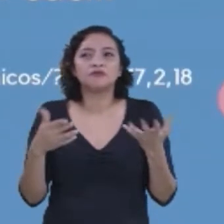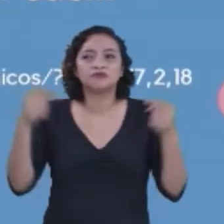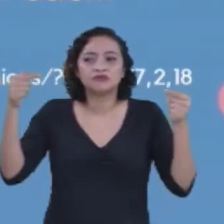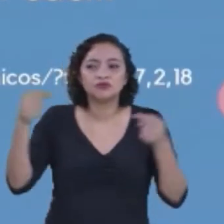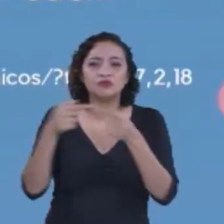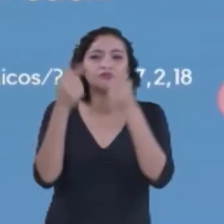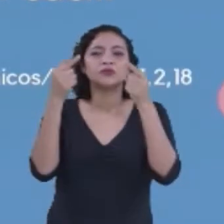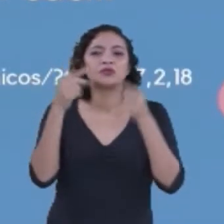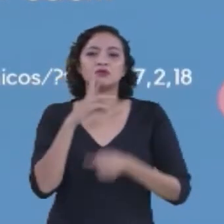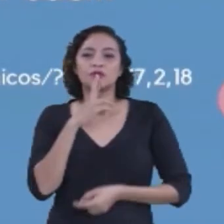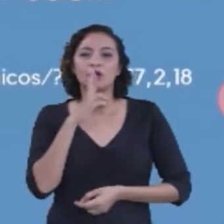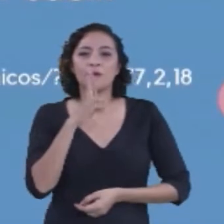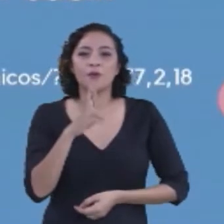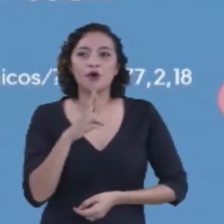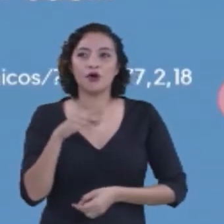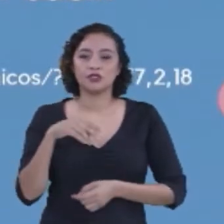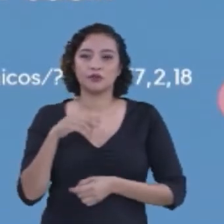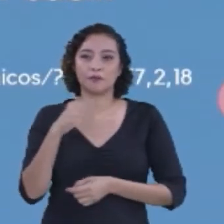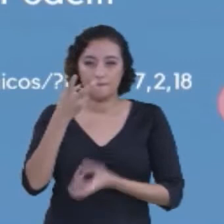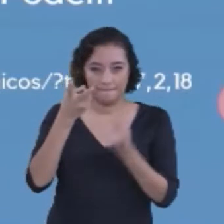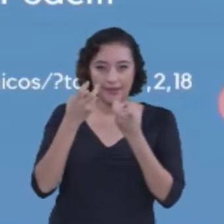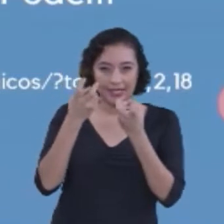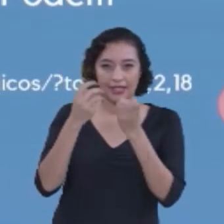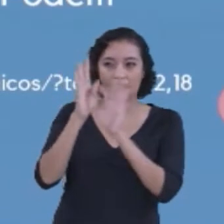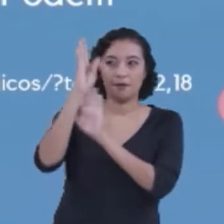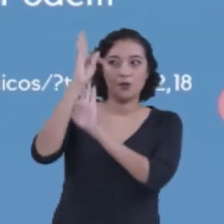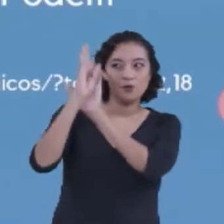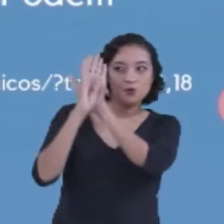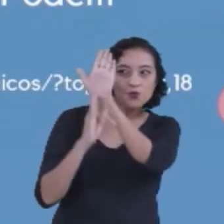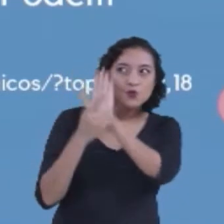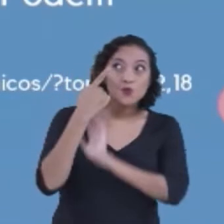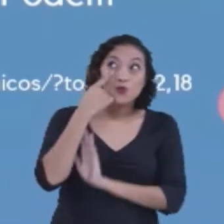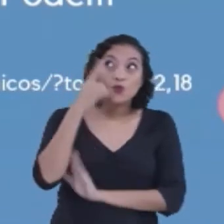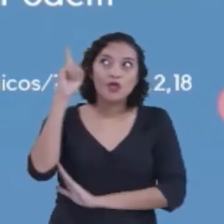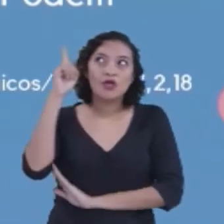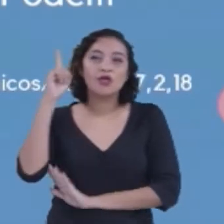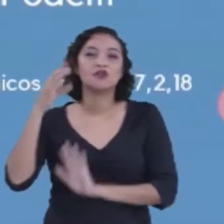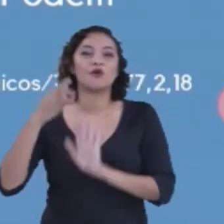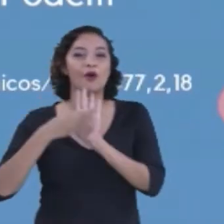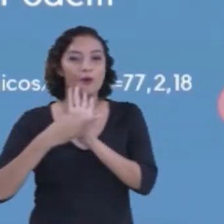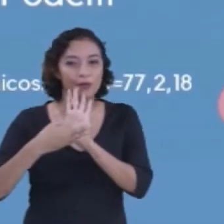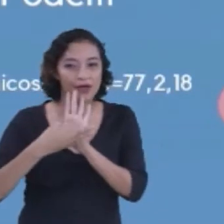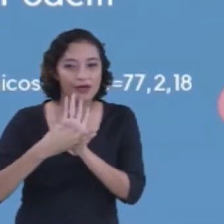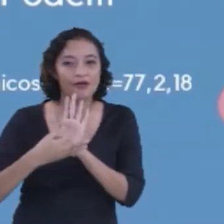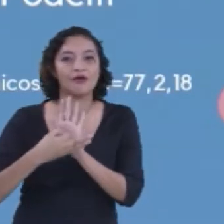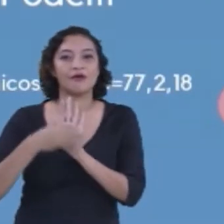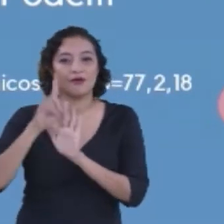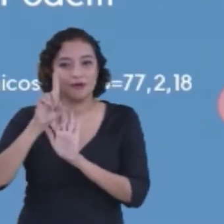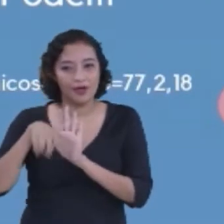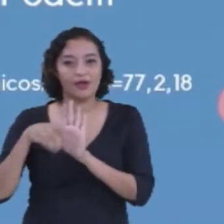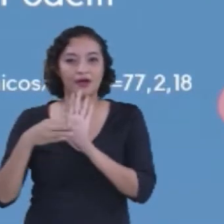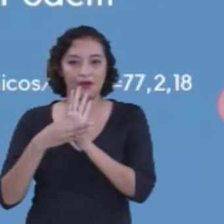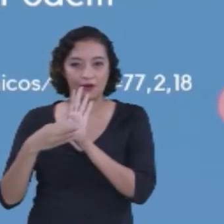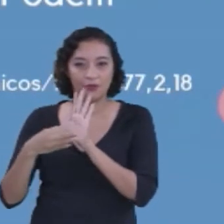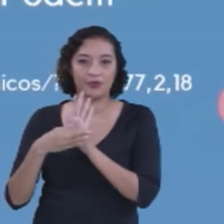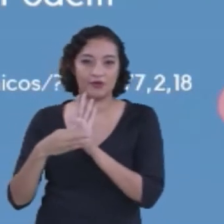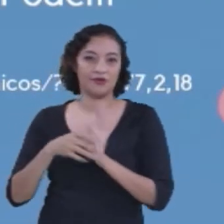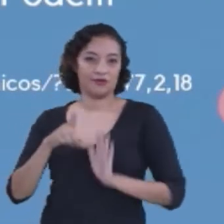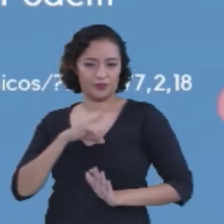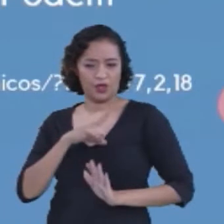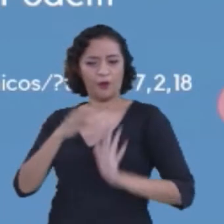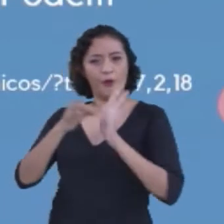esse texto é um texto de opinião, é um texto totalmente de opinião. Ele está opinando